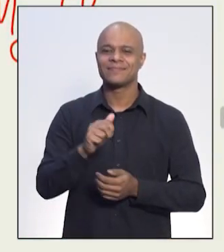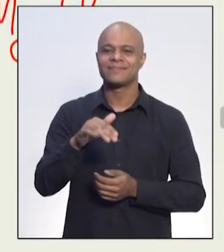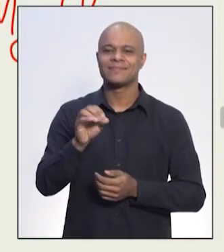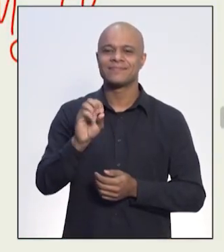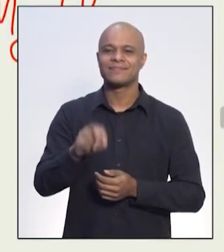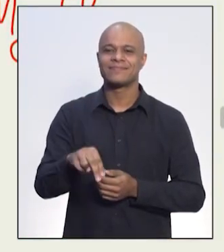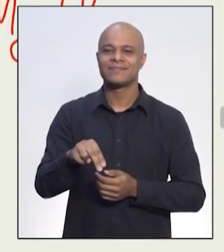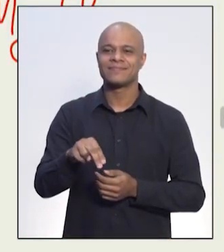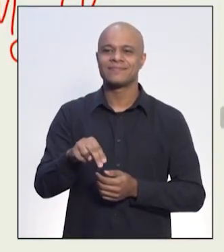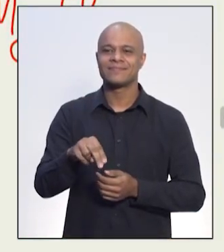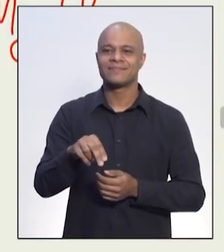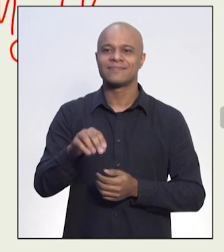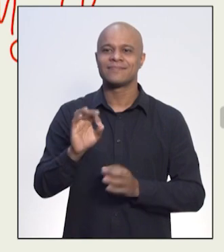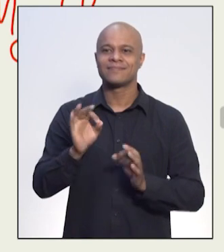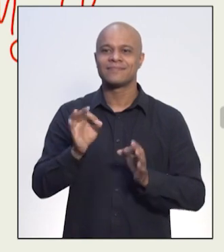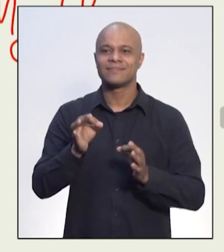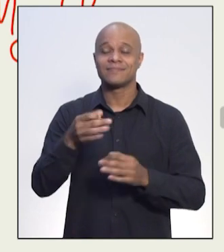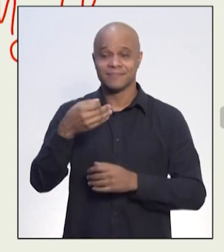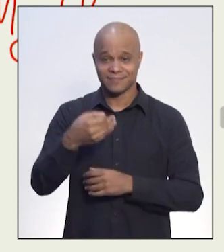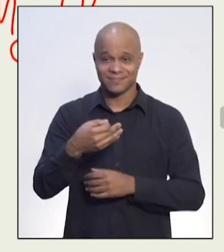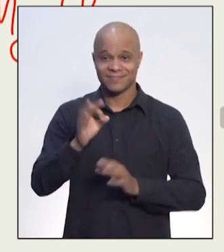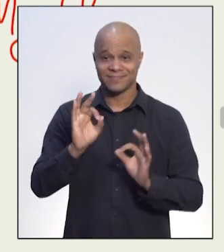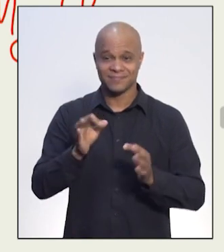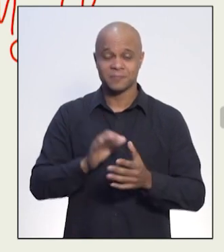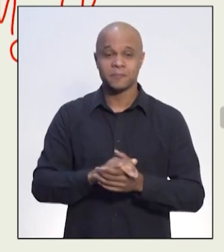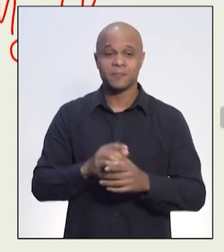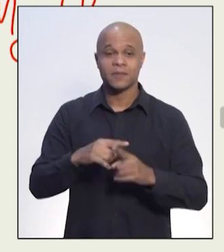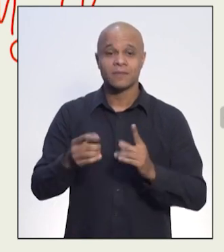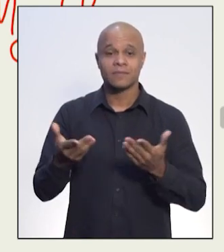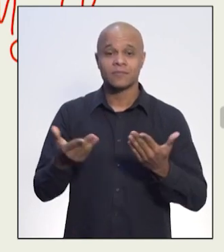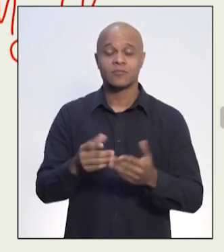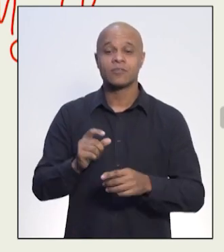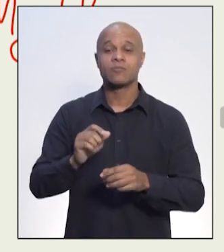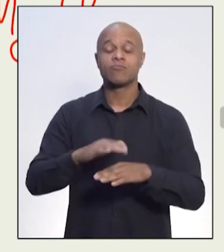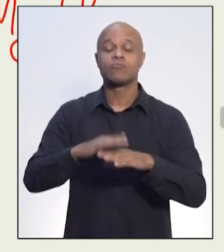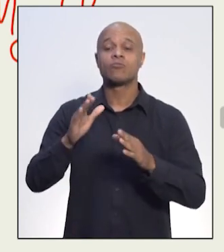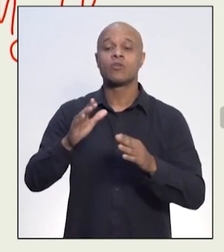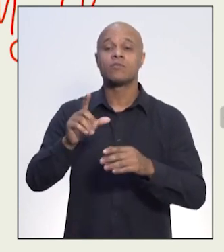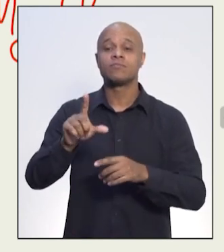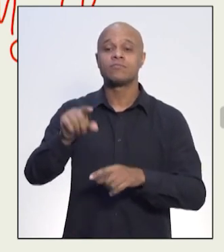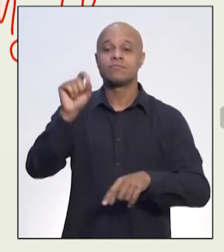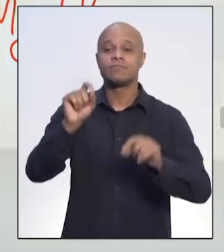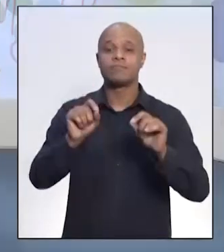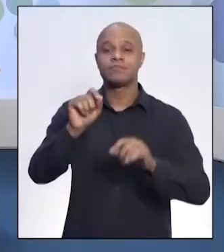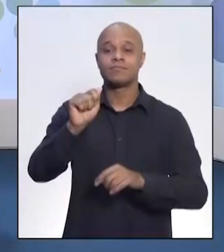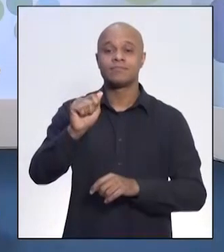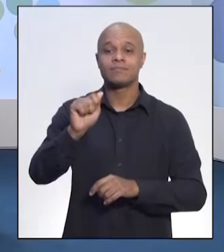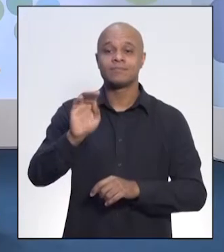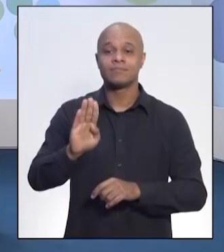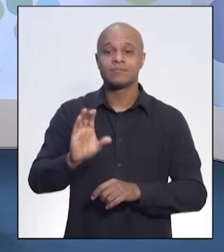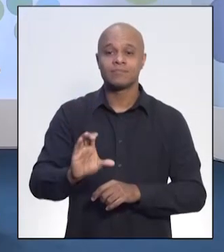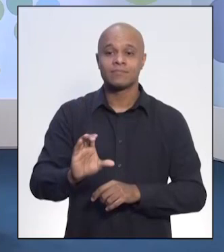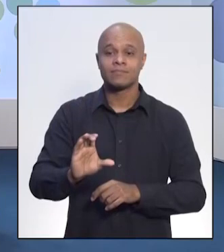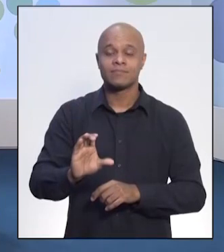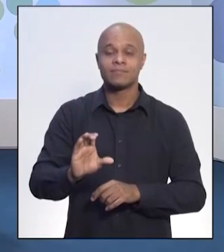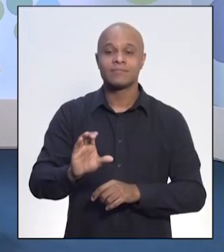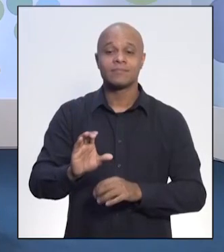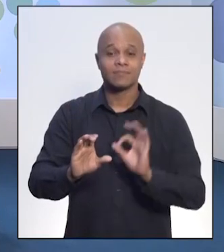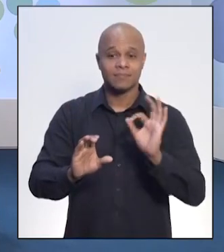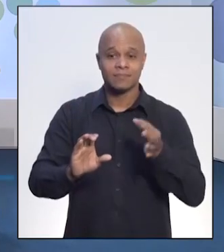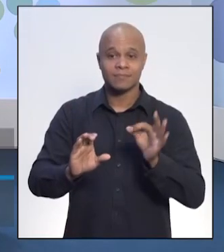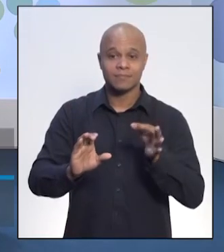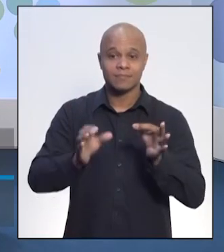Certo? Perfeito? Então, qual que é a alternativa correta, professora? É o item B, que é o